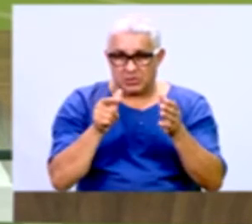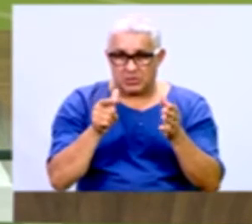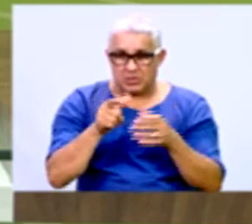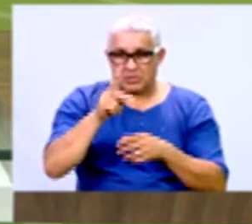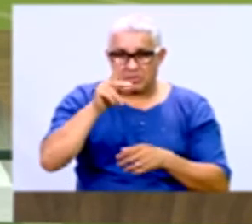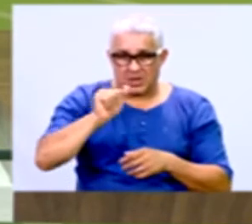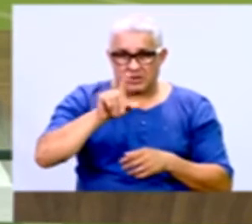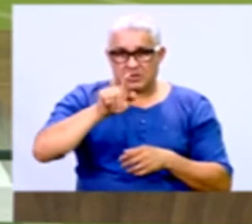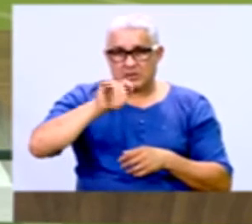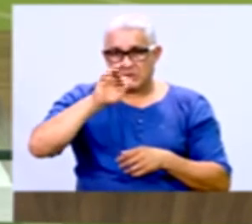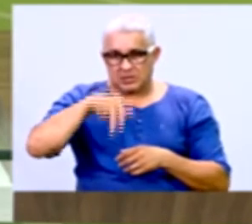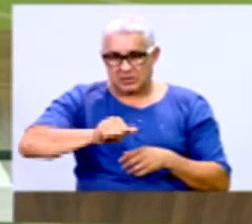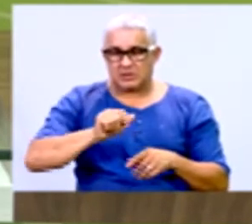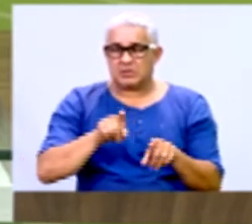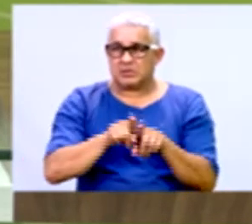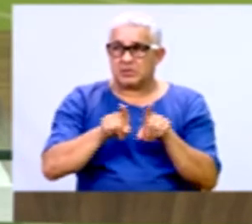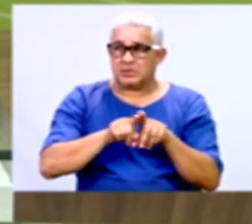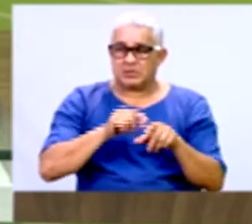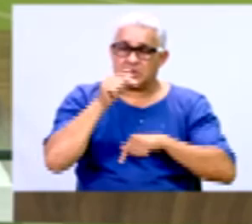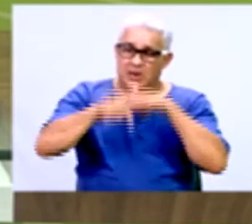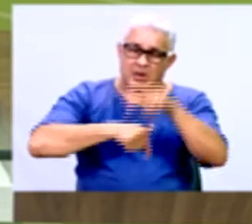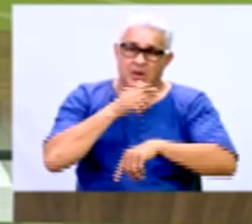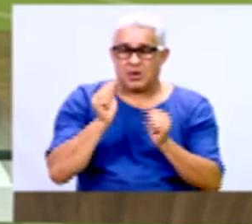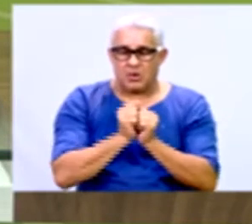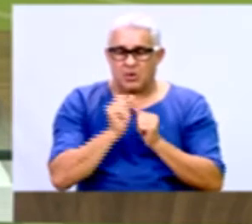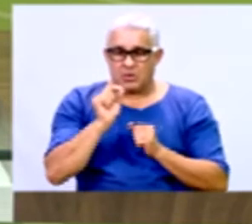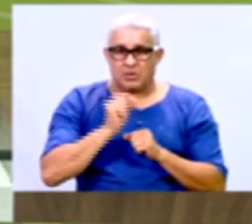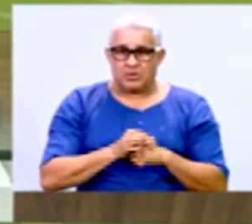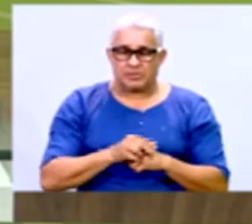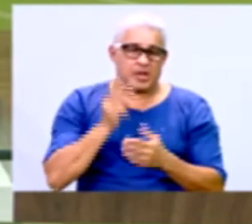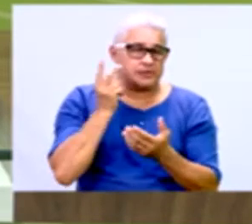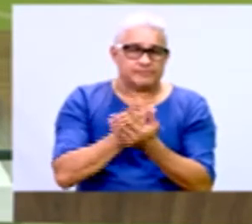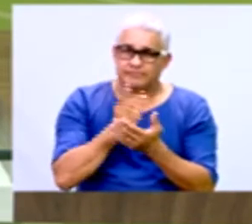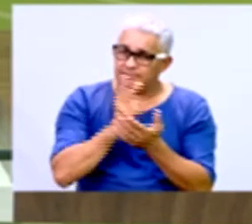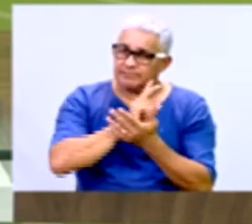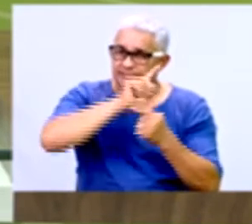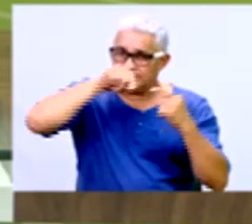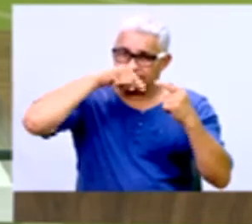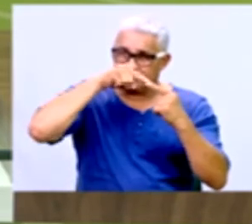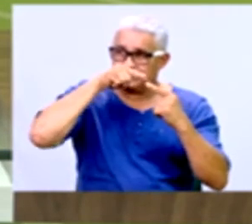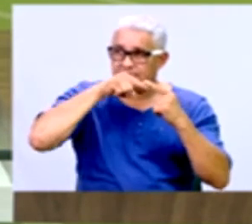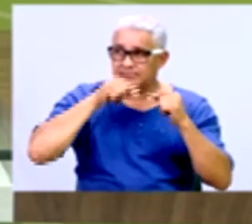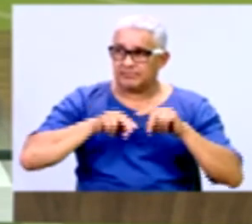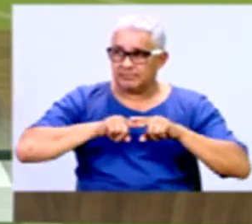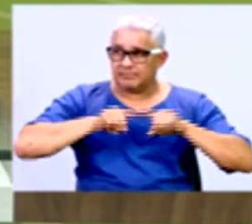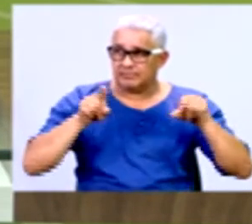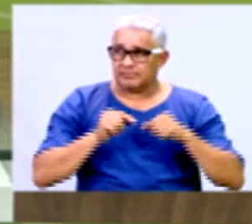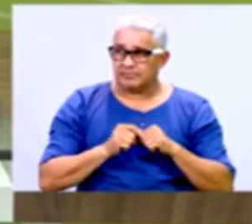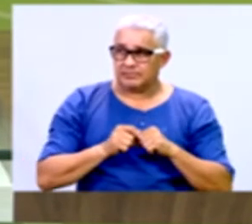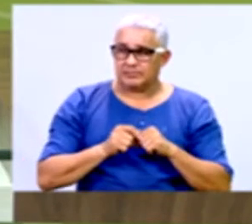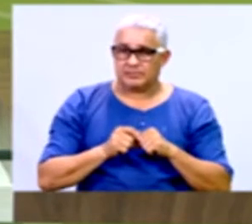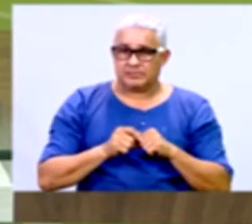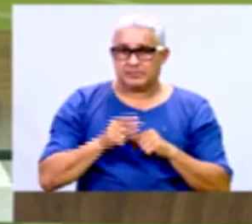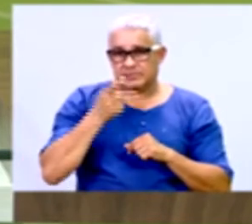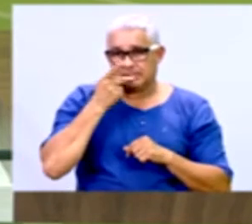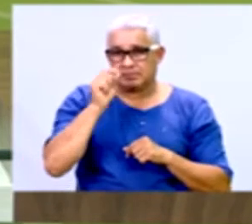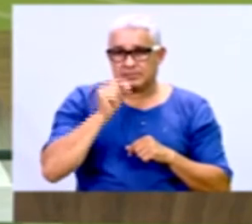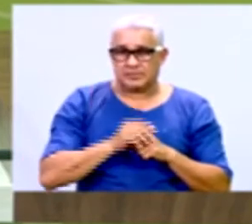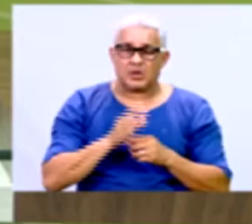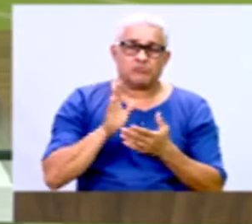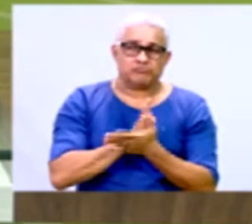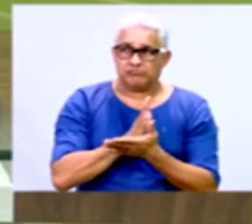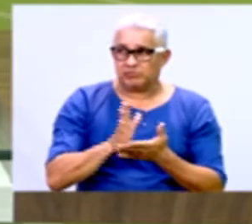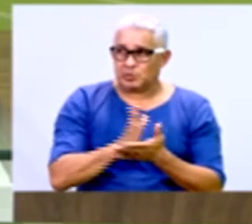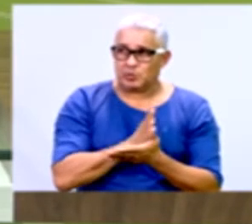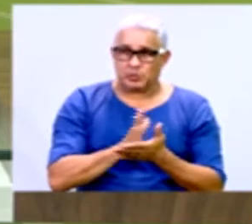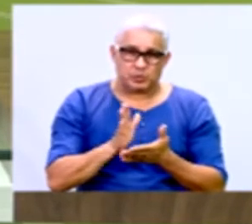vamos dizer, eles trabalham, na verdade, com o mesmo objetivo, embora que vai ser falado algumas diferenças